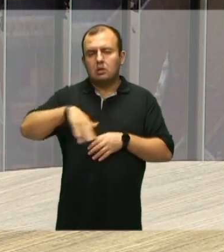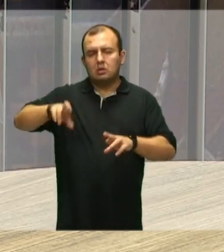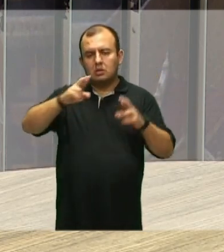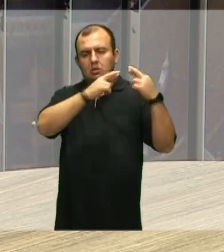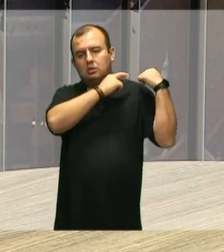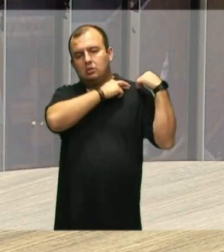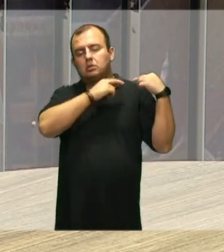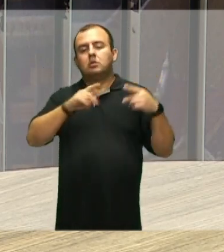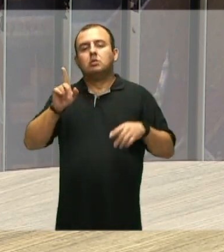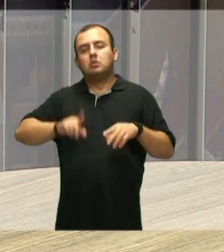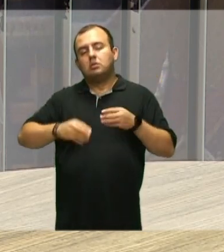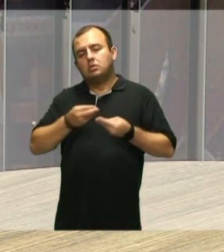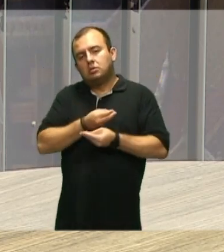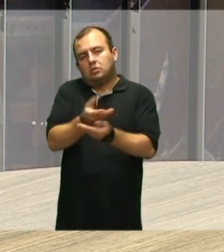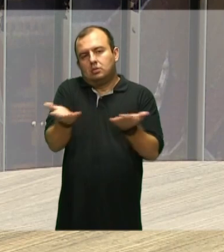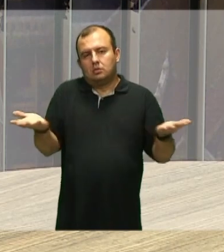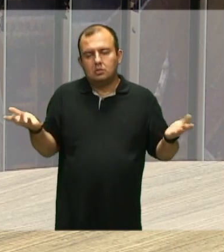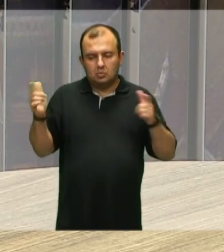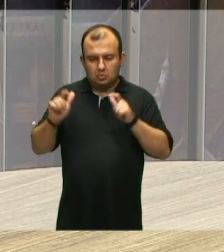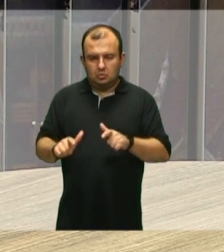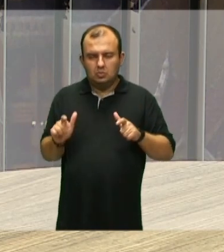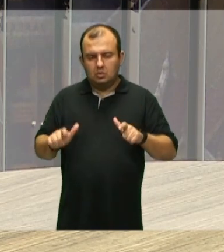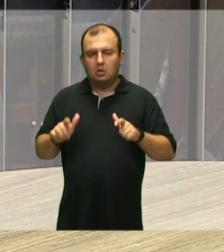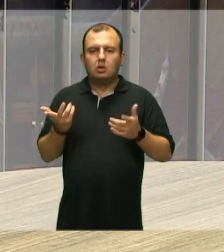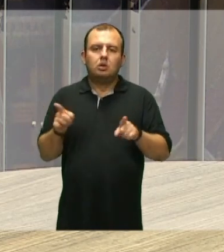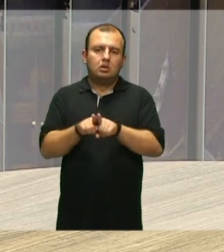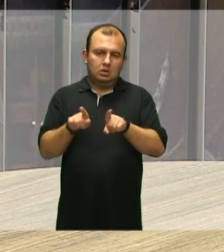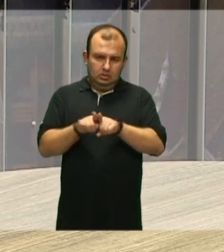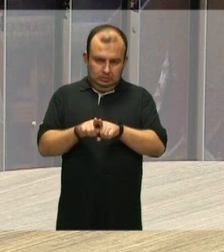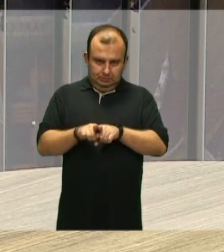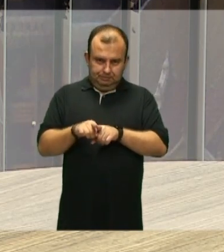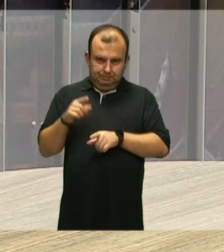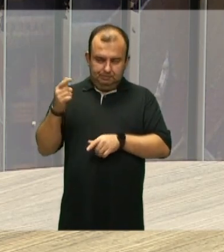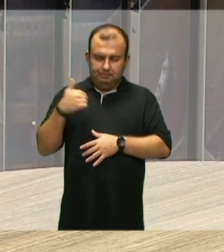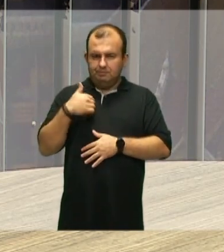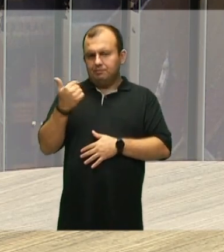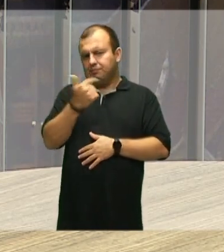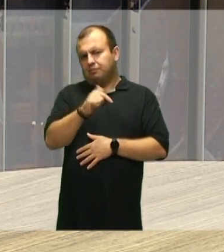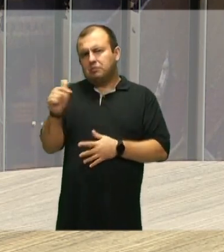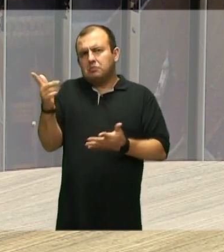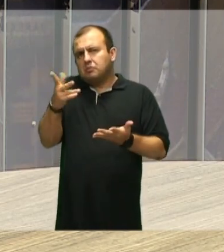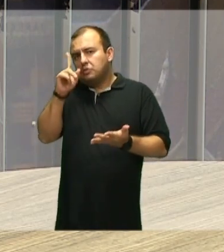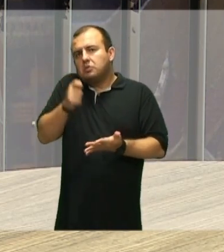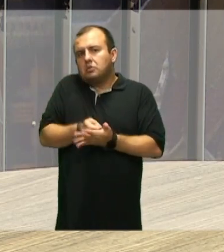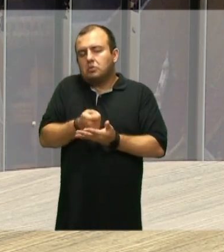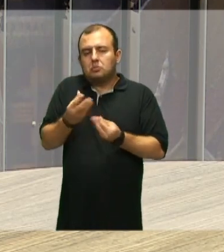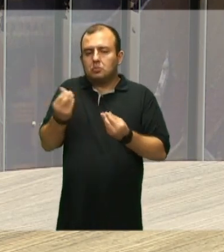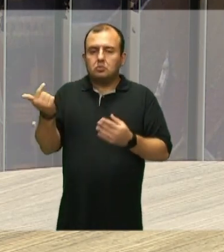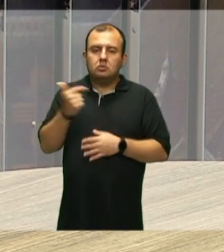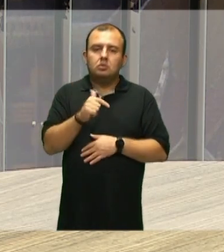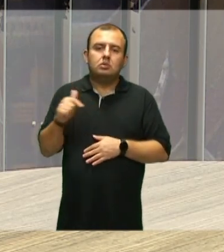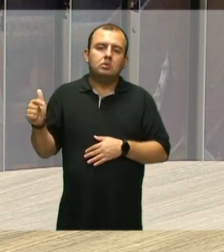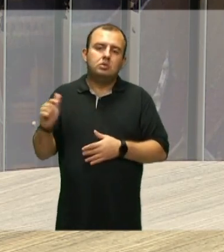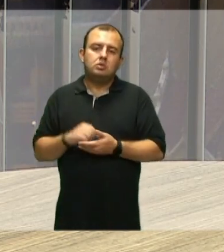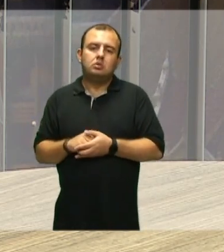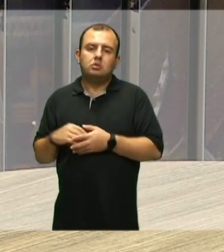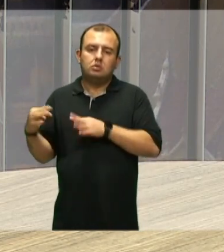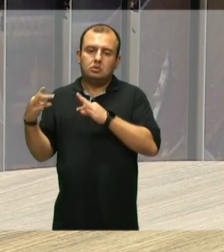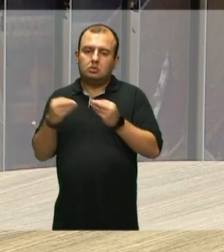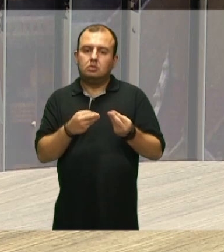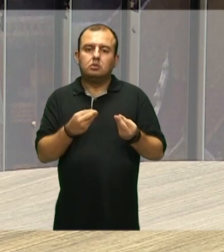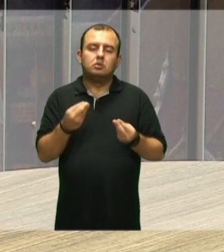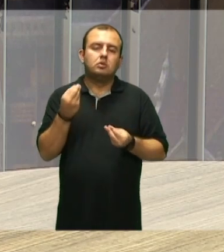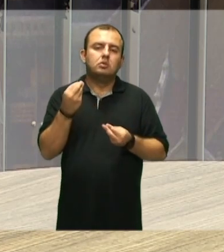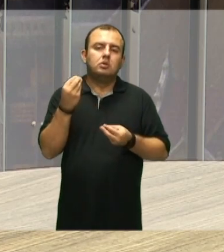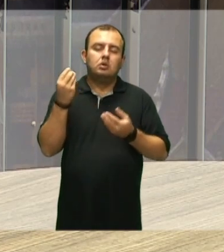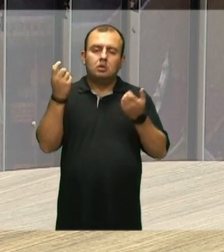né, de oferecer os espaços, os lugares. Então, a gente não tem muita decisão sobre isso, né? De todas as